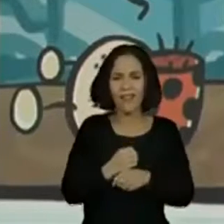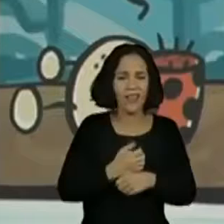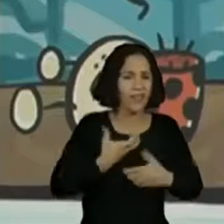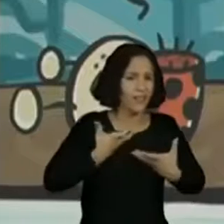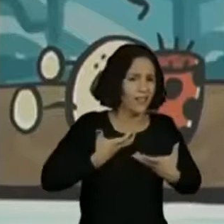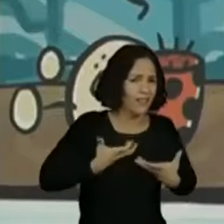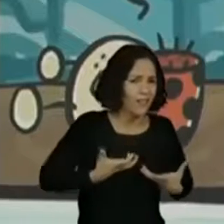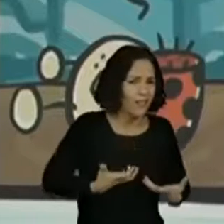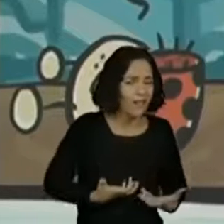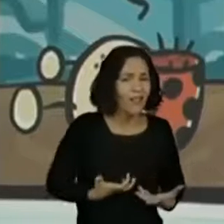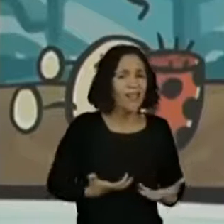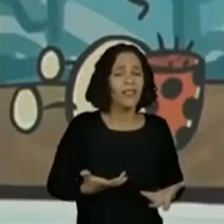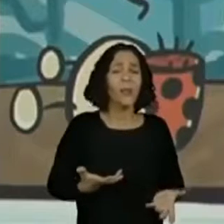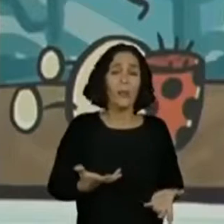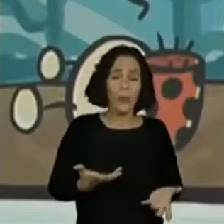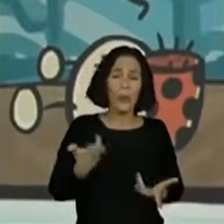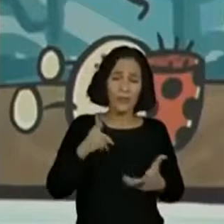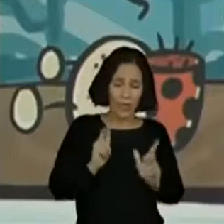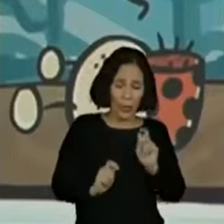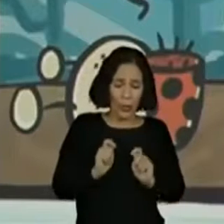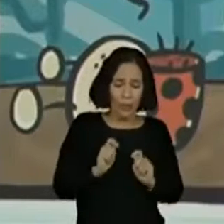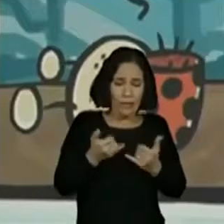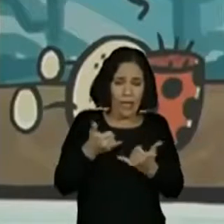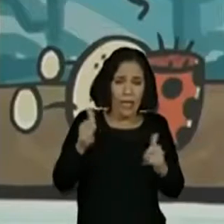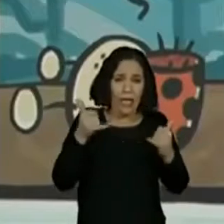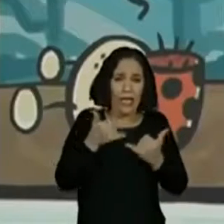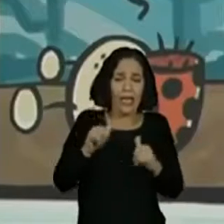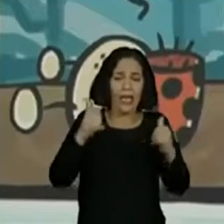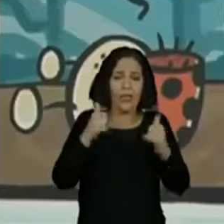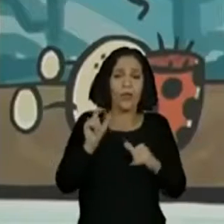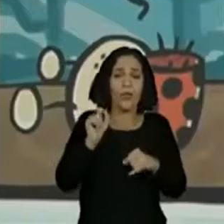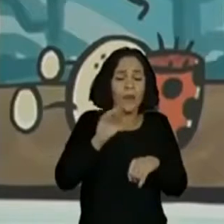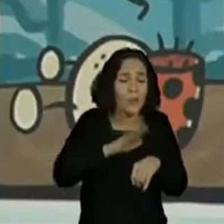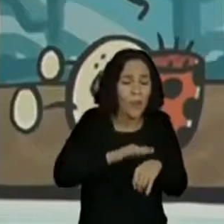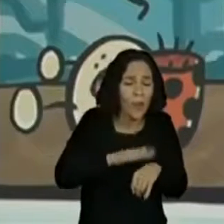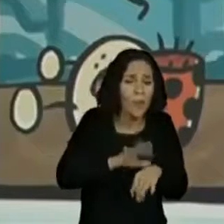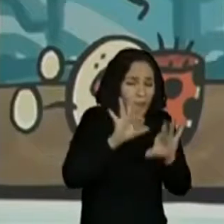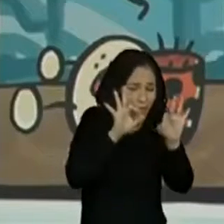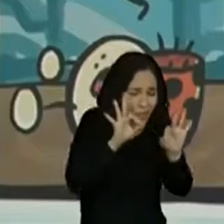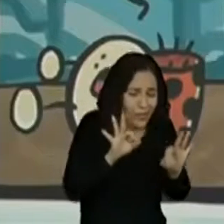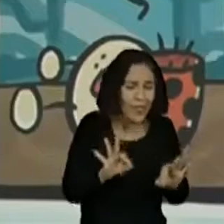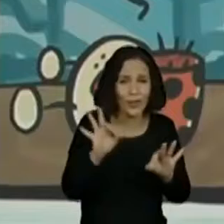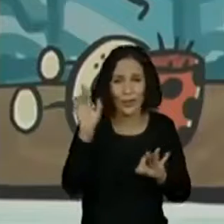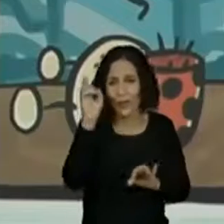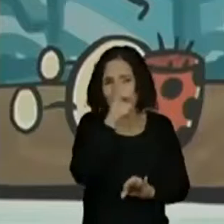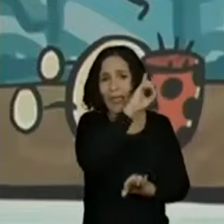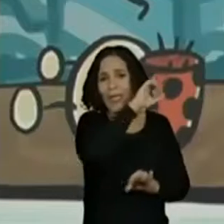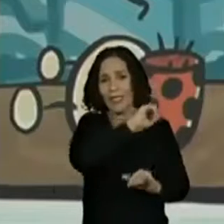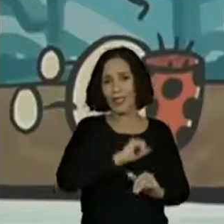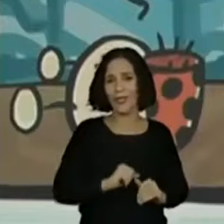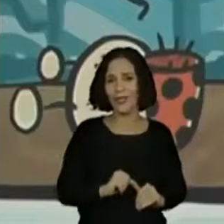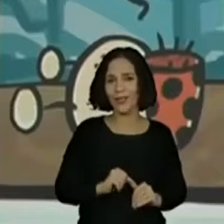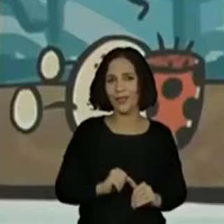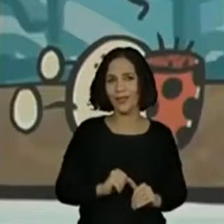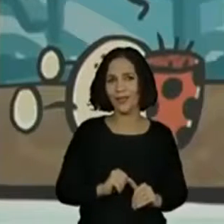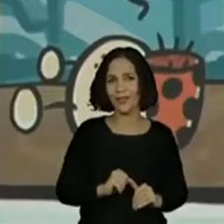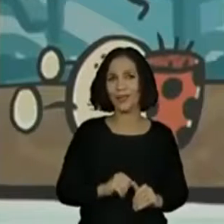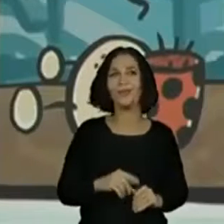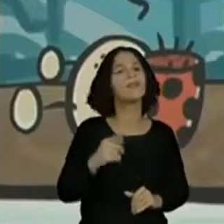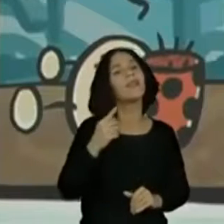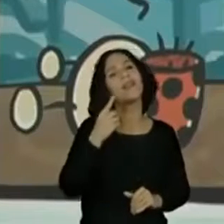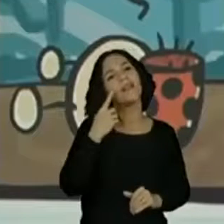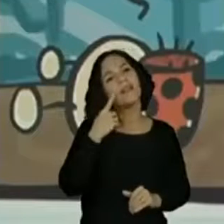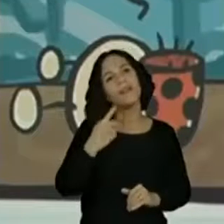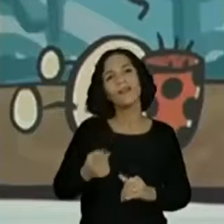este, temos que guardar energia para as batalhas certas. Professora Viviane, aqui a data faz